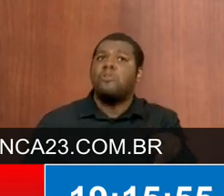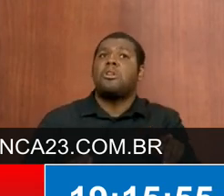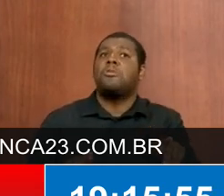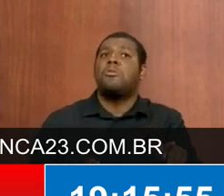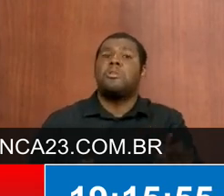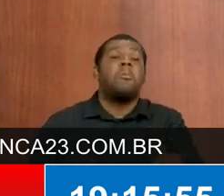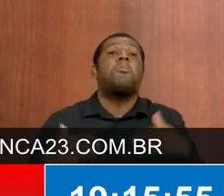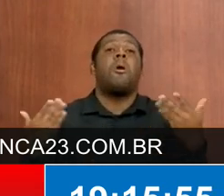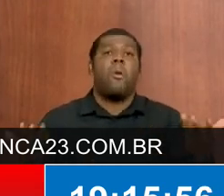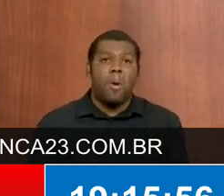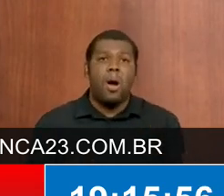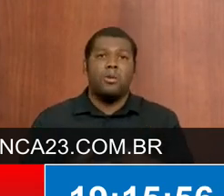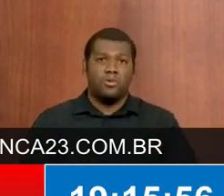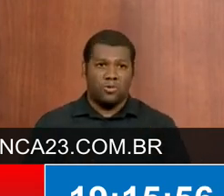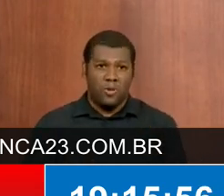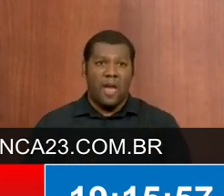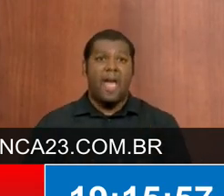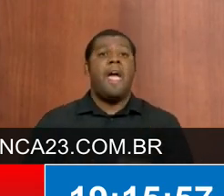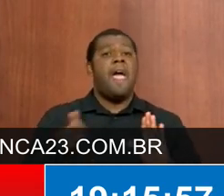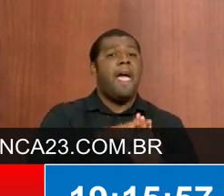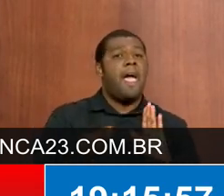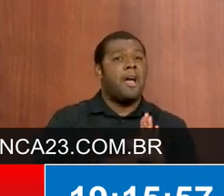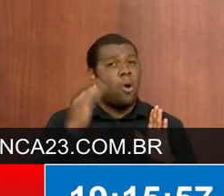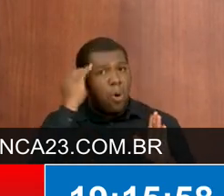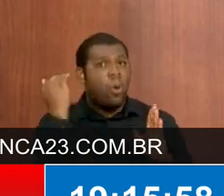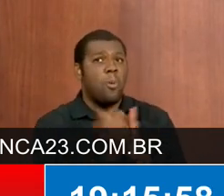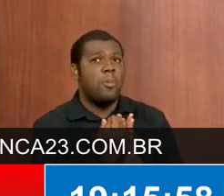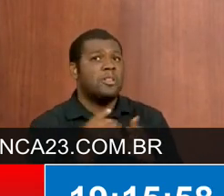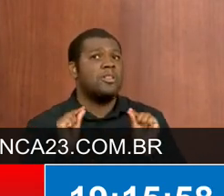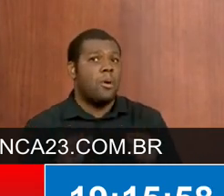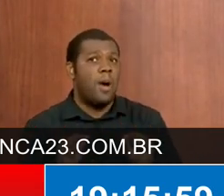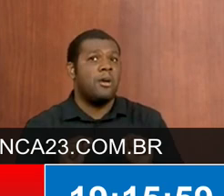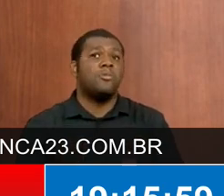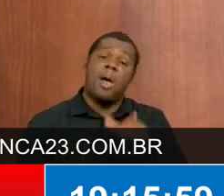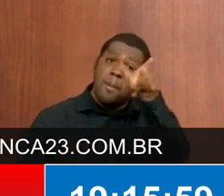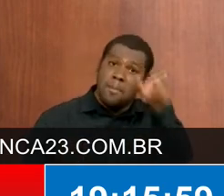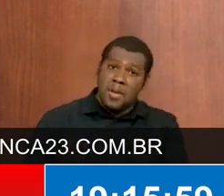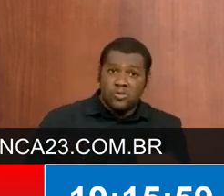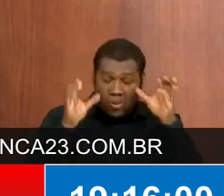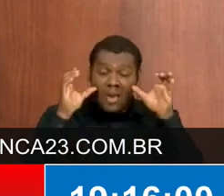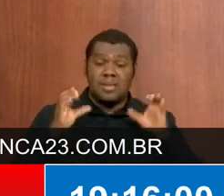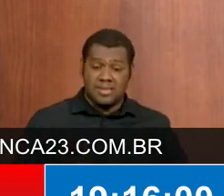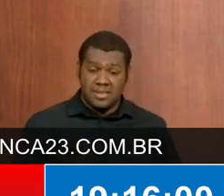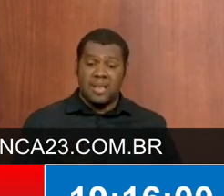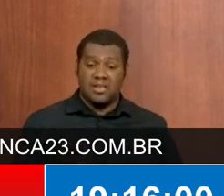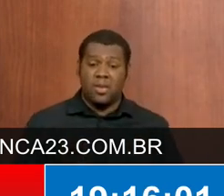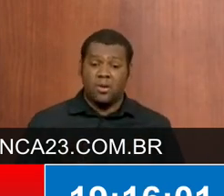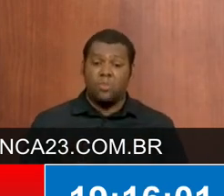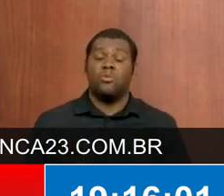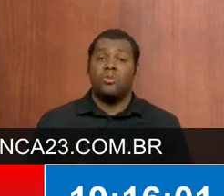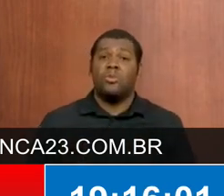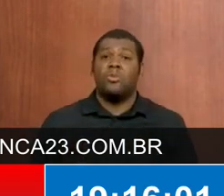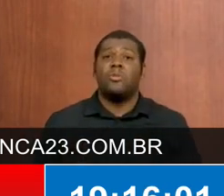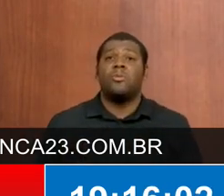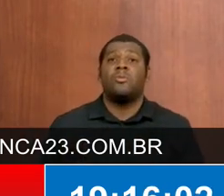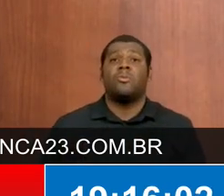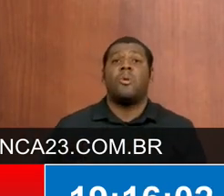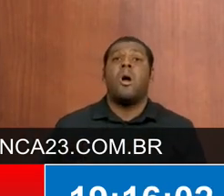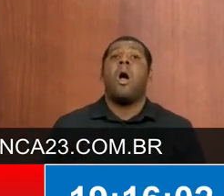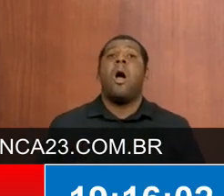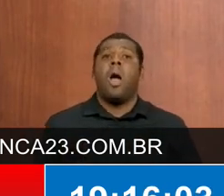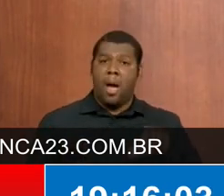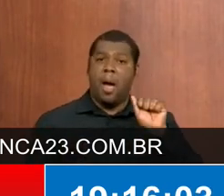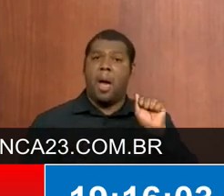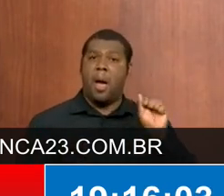regra aplicável para que o cidadão possa, e a cidadã possa, encontrar, né, na sua